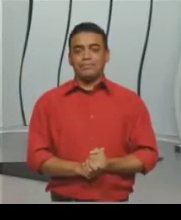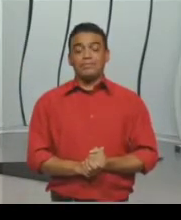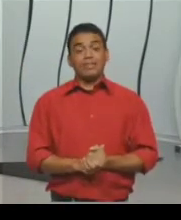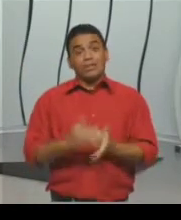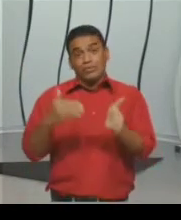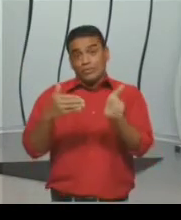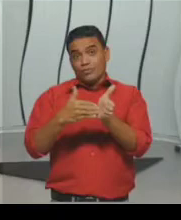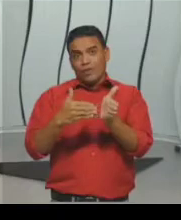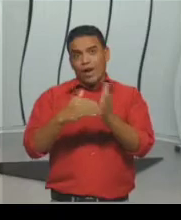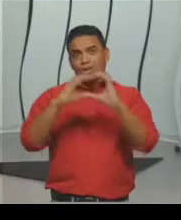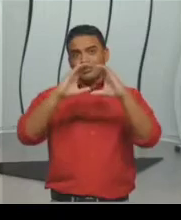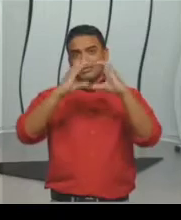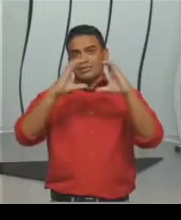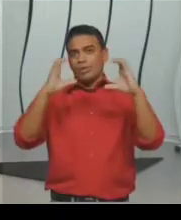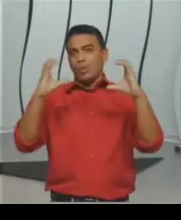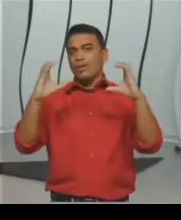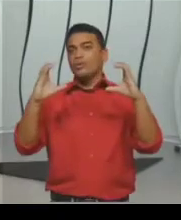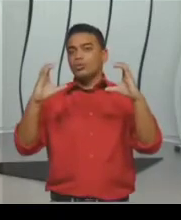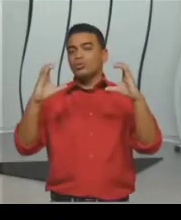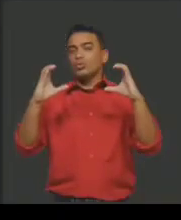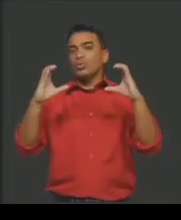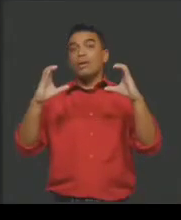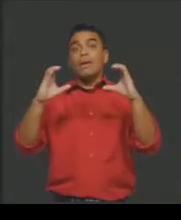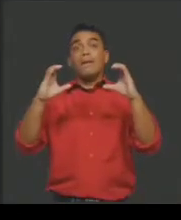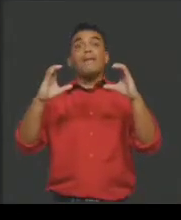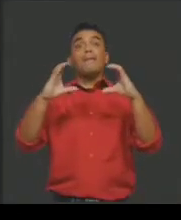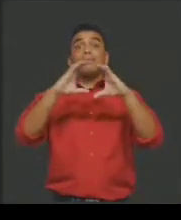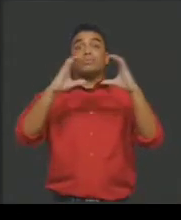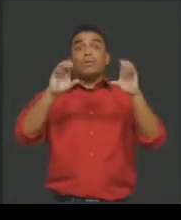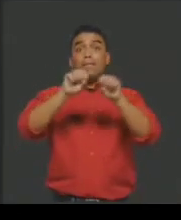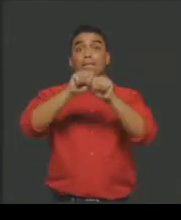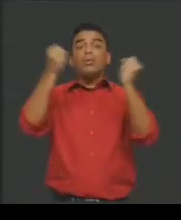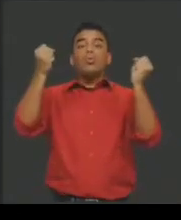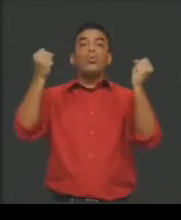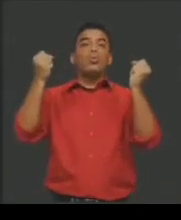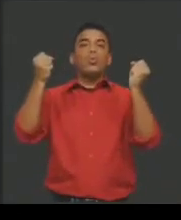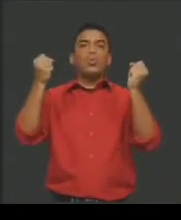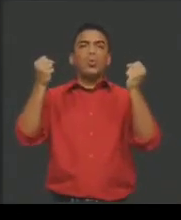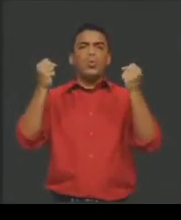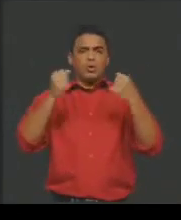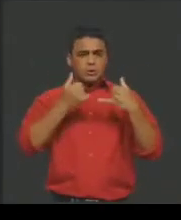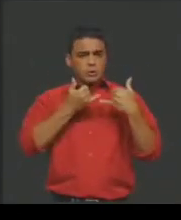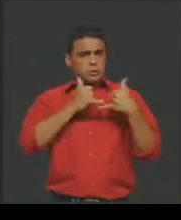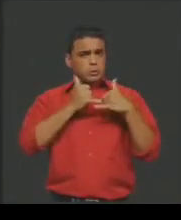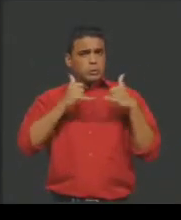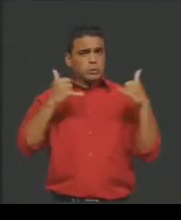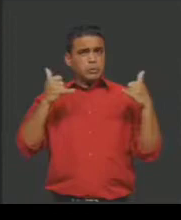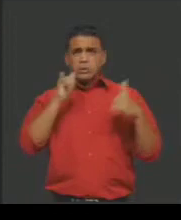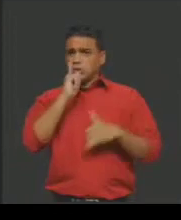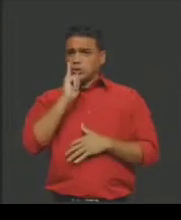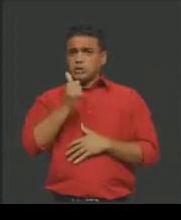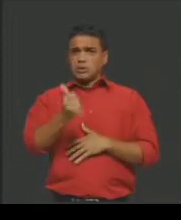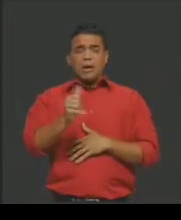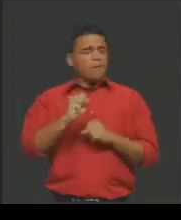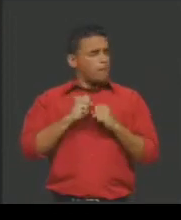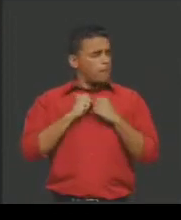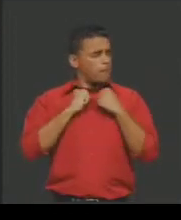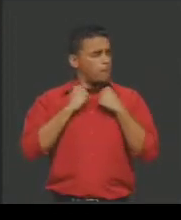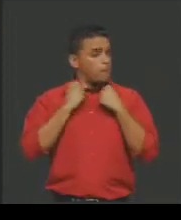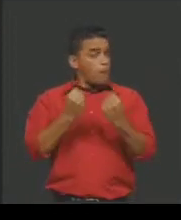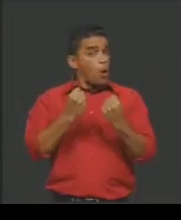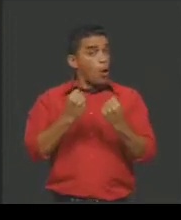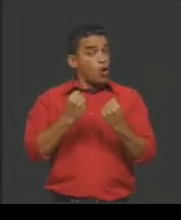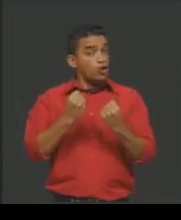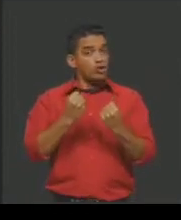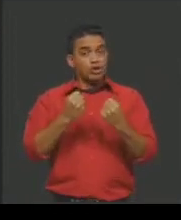E finalmente, falar com vocês o que é um curto-circuito. É quando passa uma corrente elétrica muito forte ali